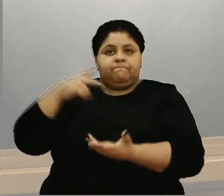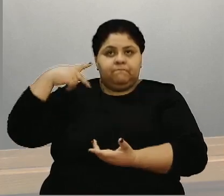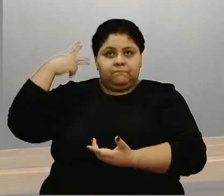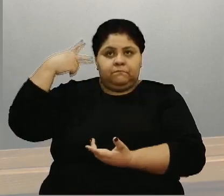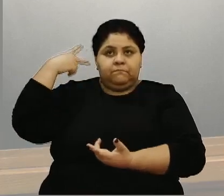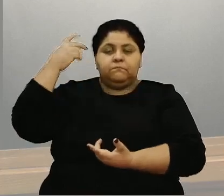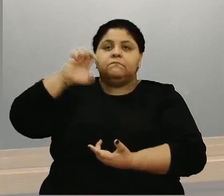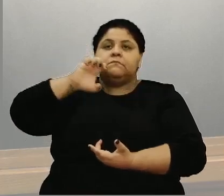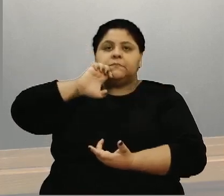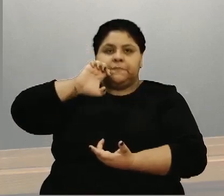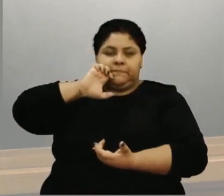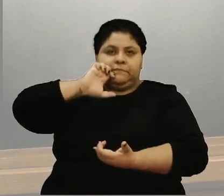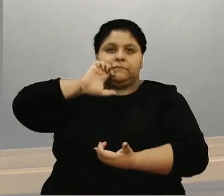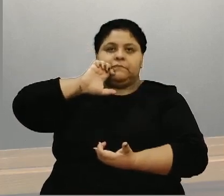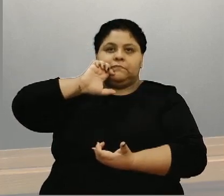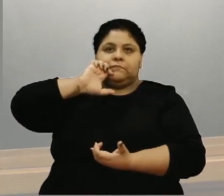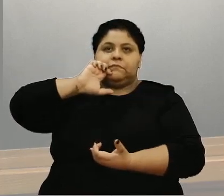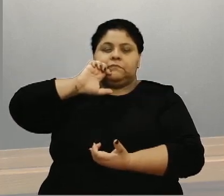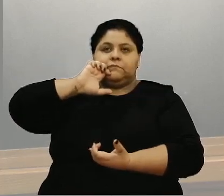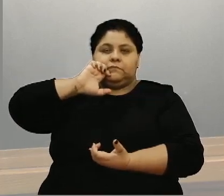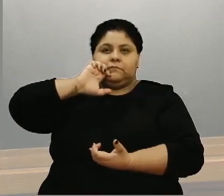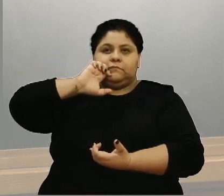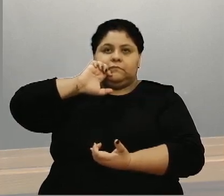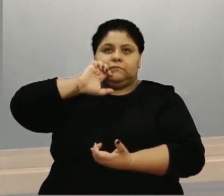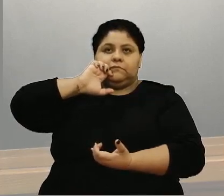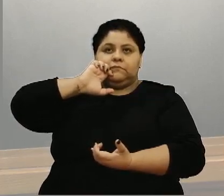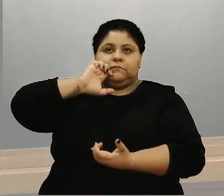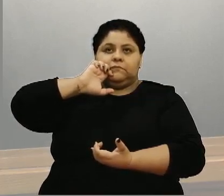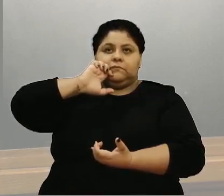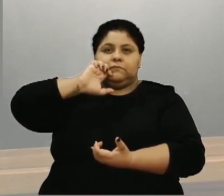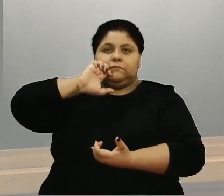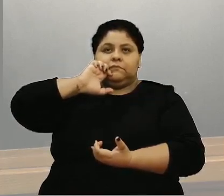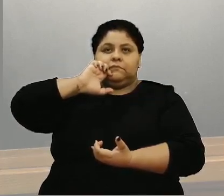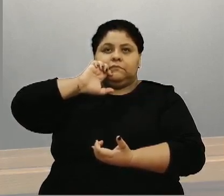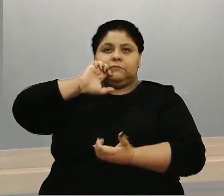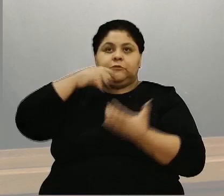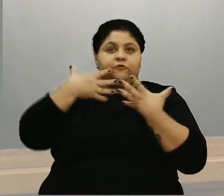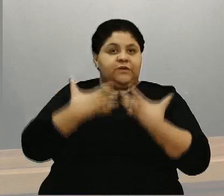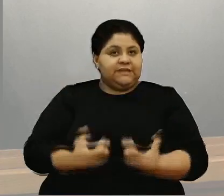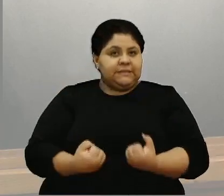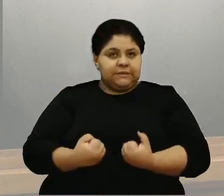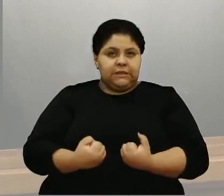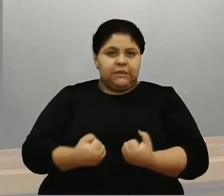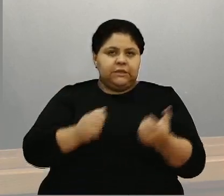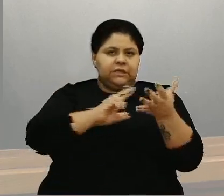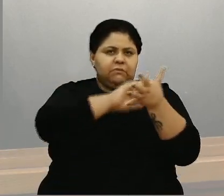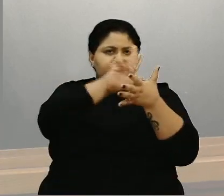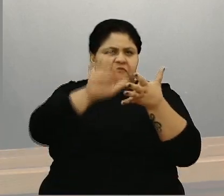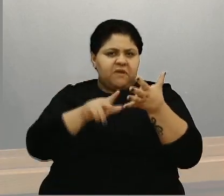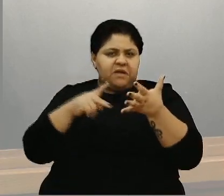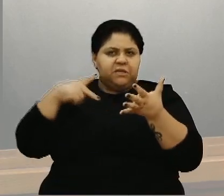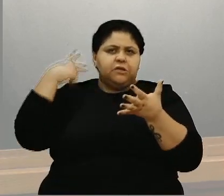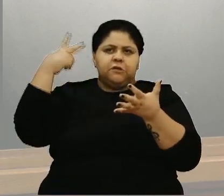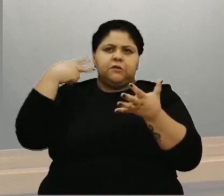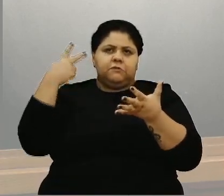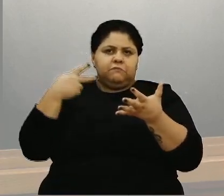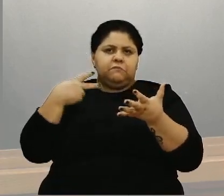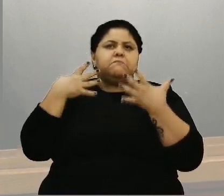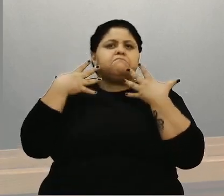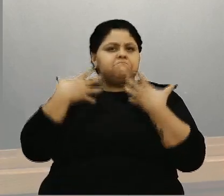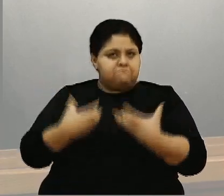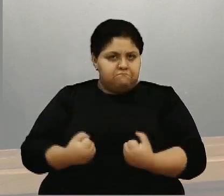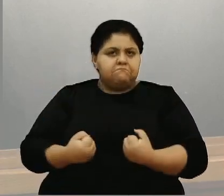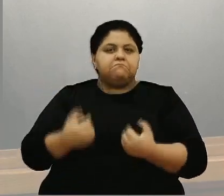que foi amplamente aceita por vários vereadores, né? Acho que ela merece ser